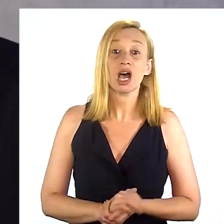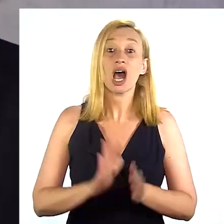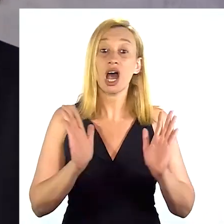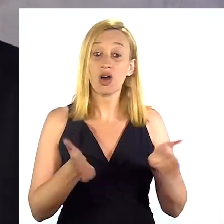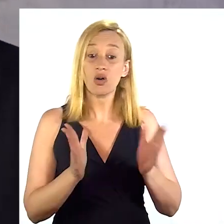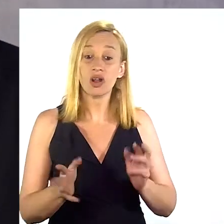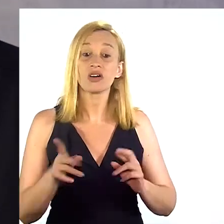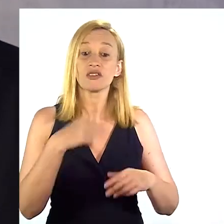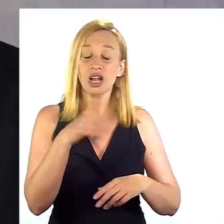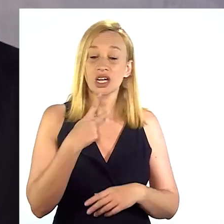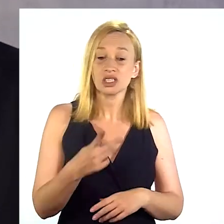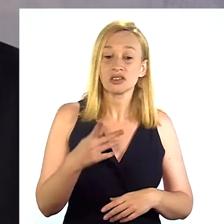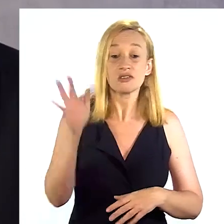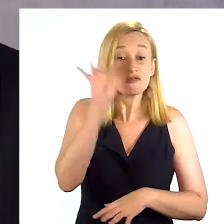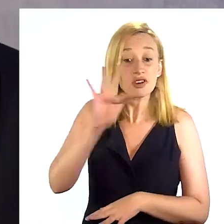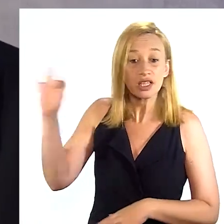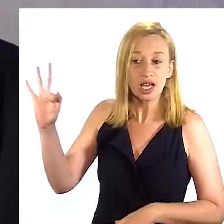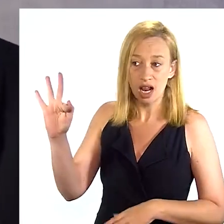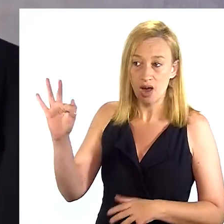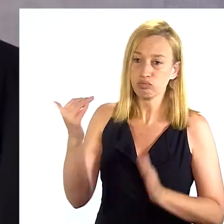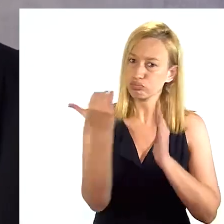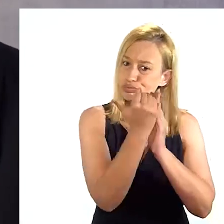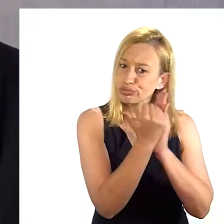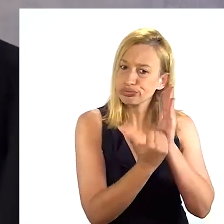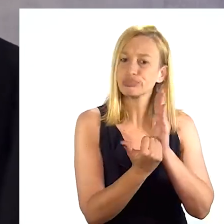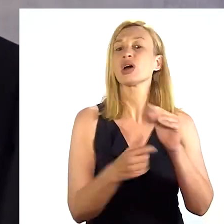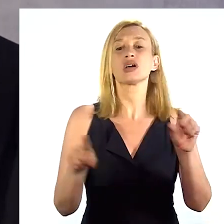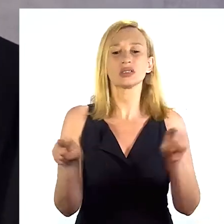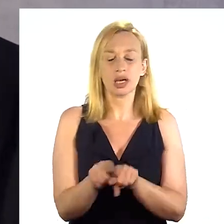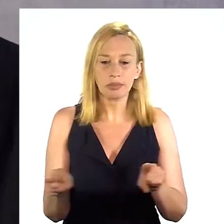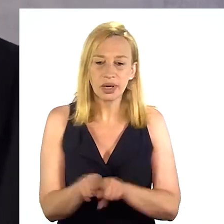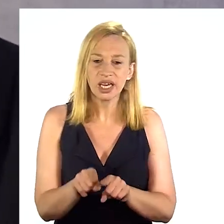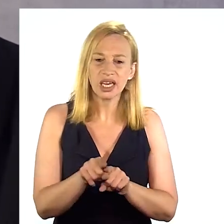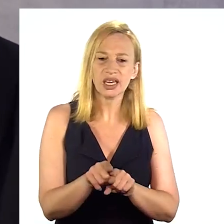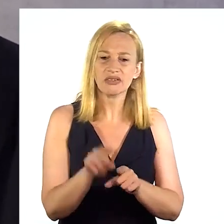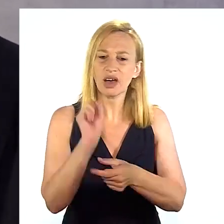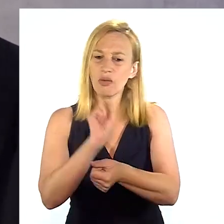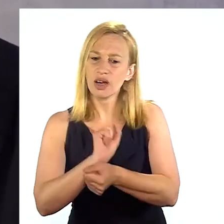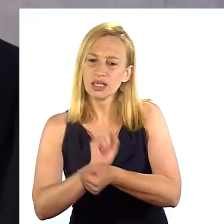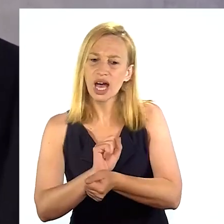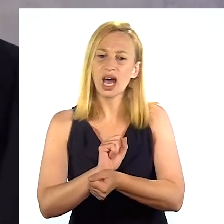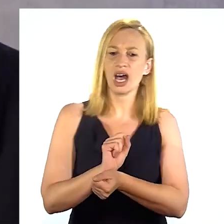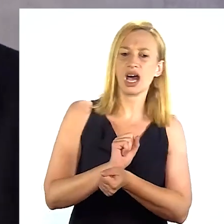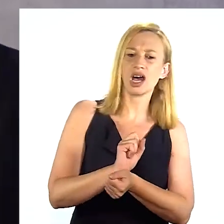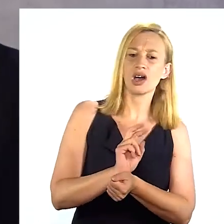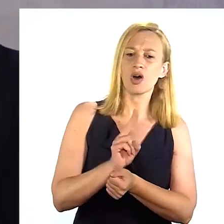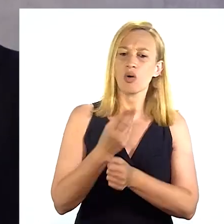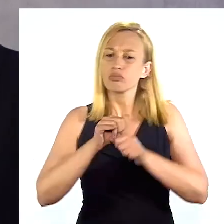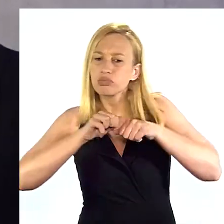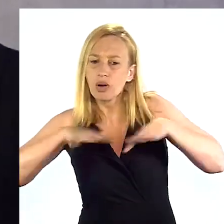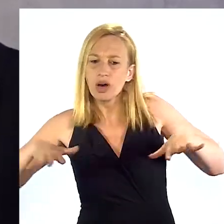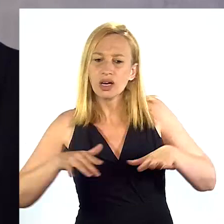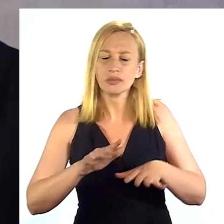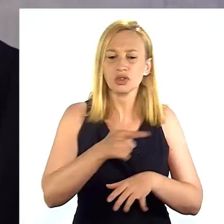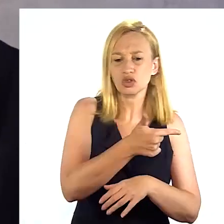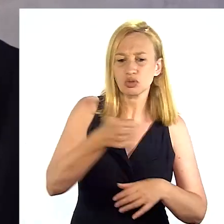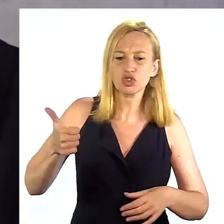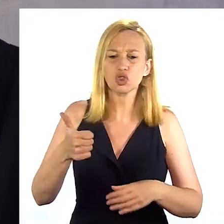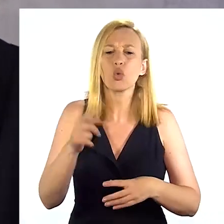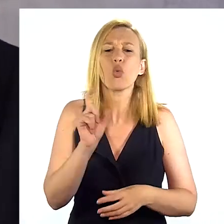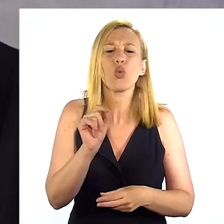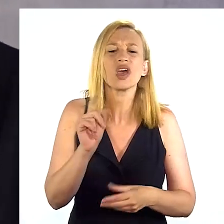Agora, falando de concessões federais, a agenda também está adiada, também está esticada